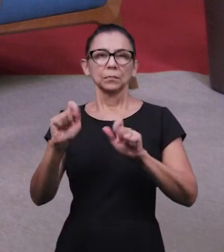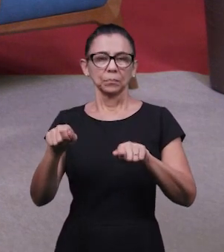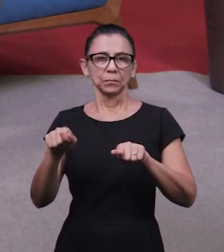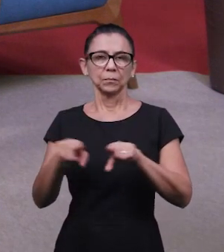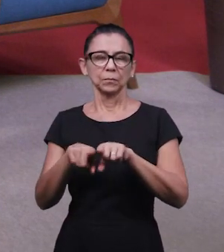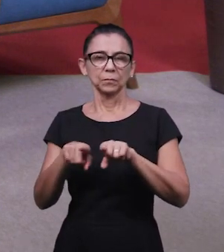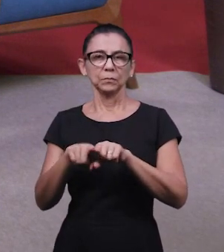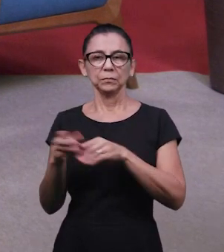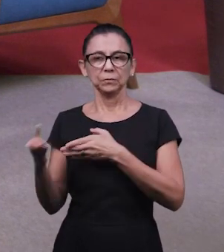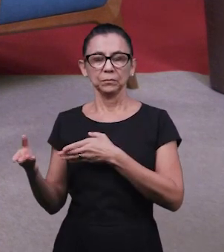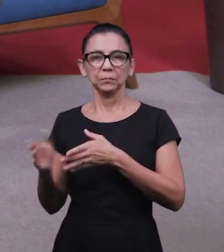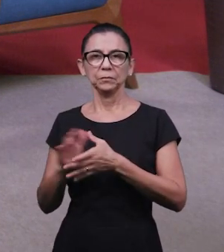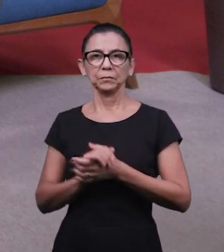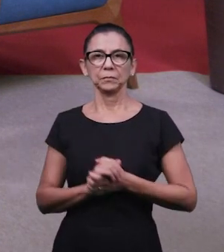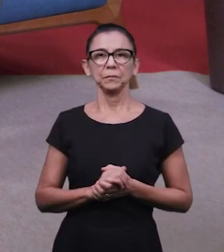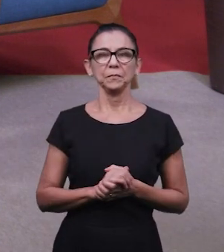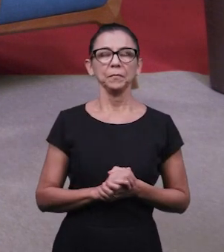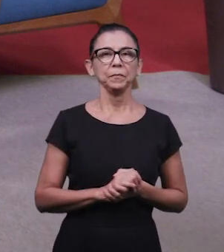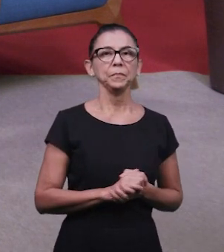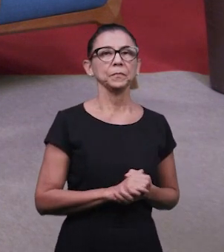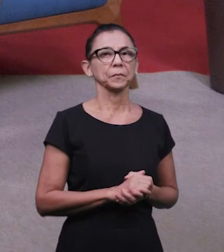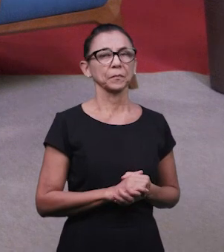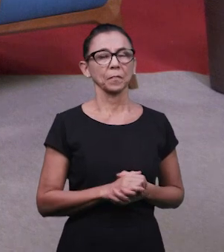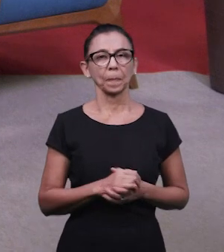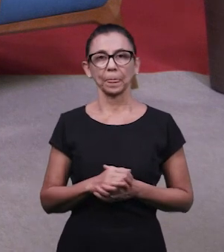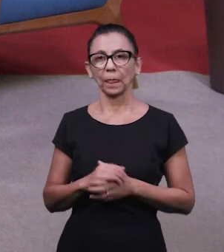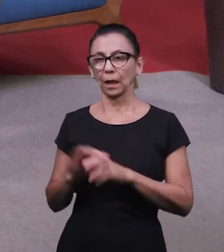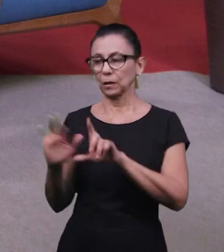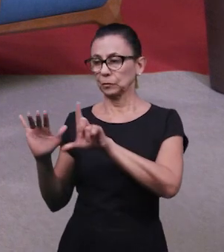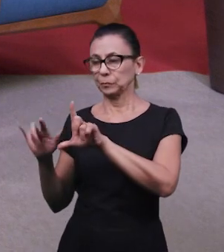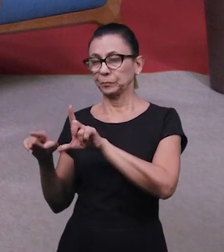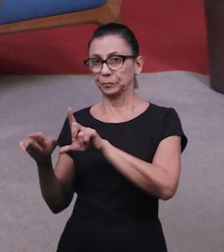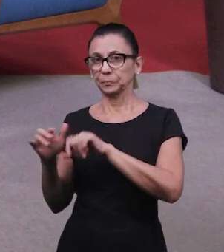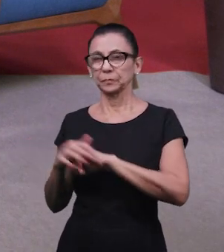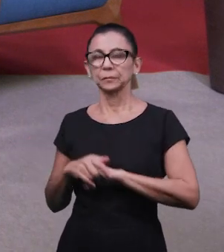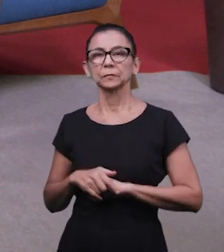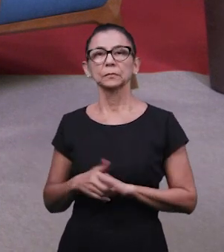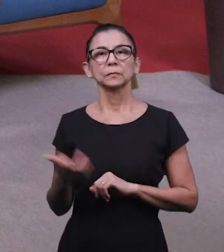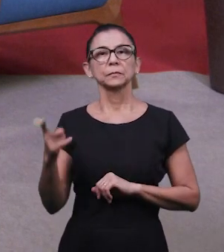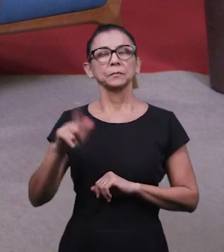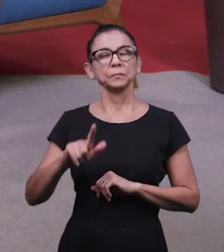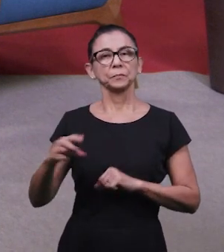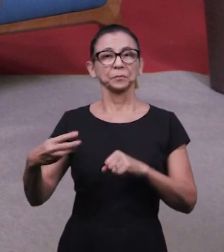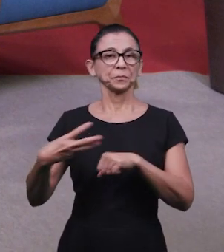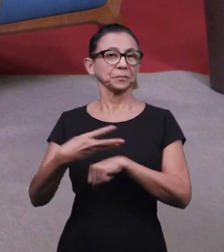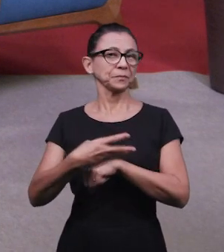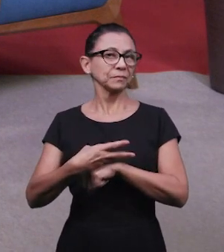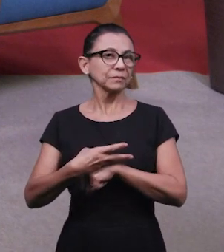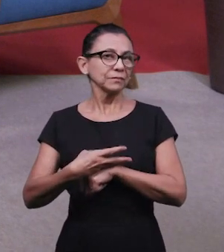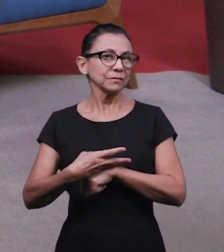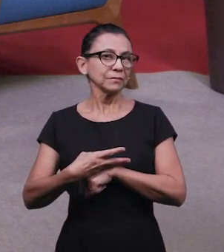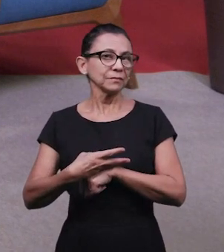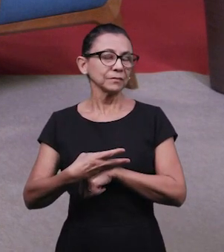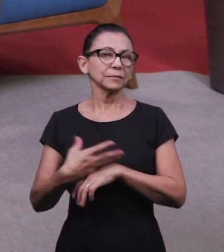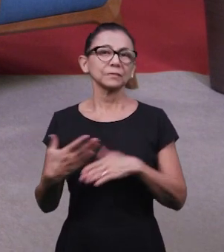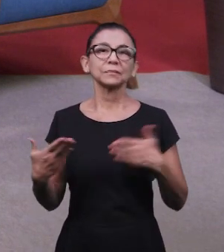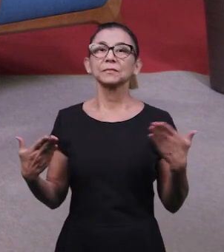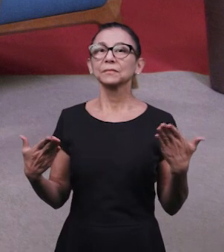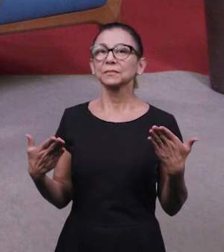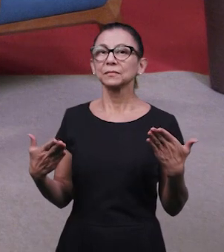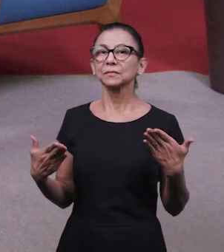vocês mensagens que foram enviadas de irmãos que apontaram para esse segundo QR Code que nós colocamos aí na tela e que você